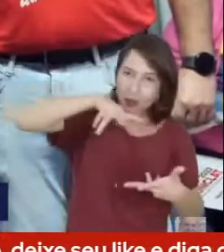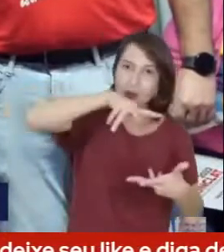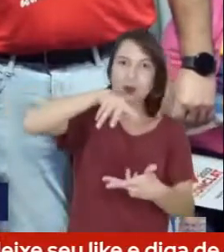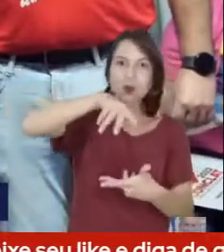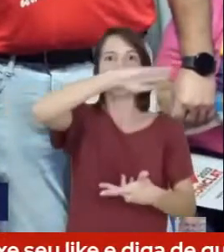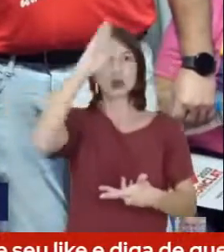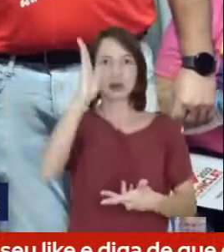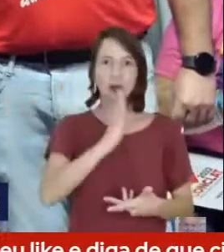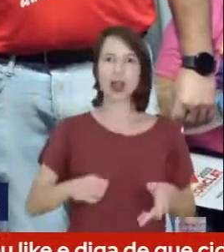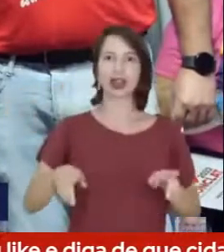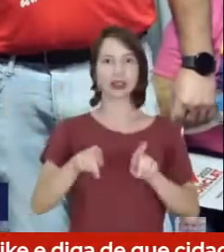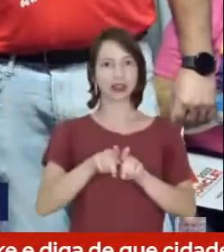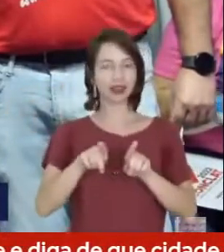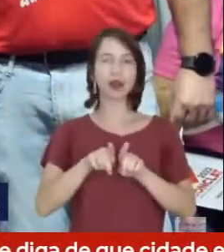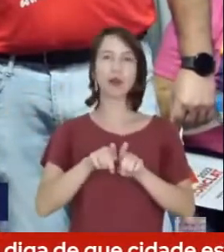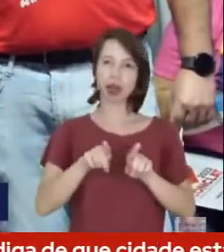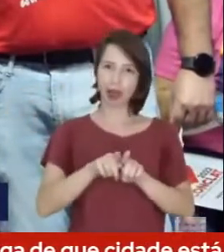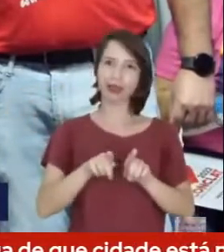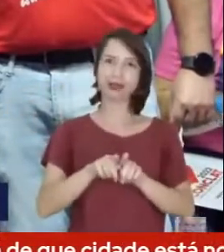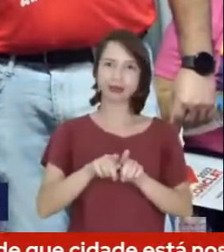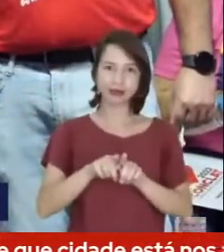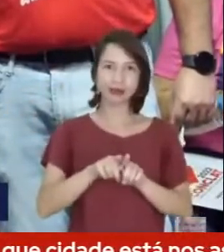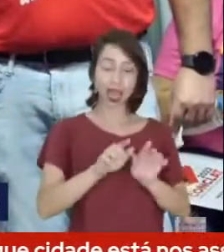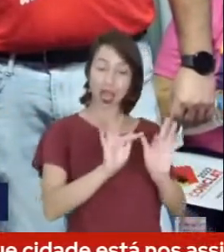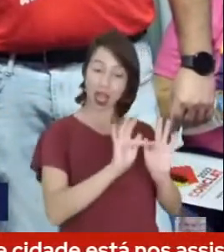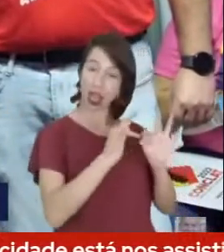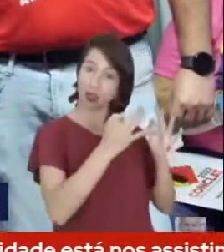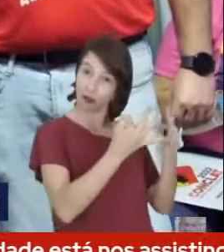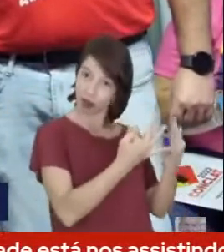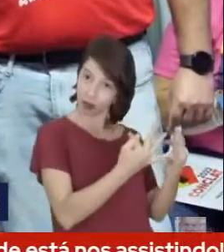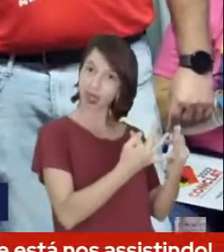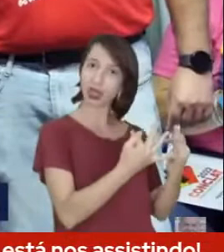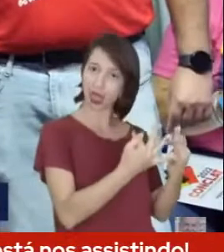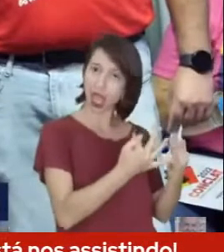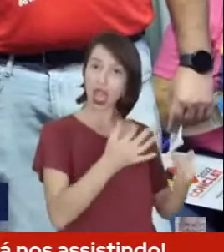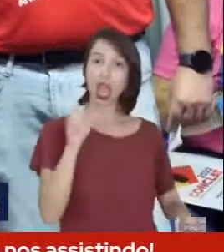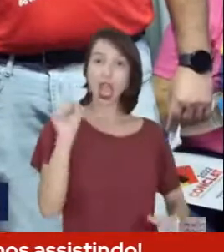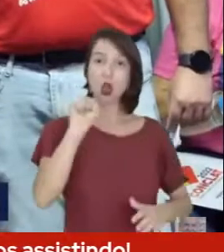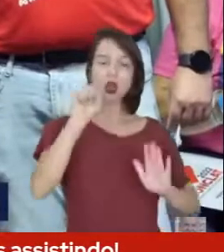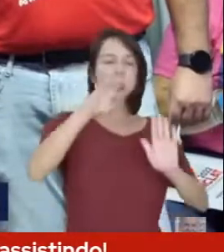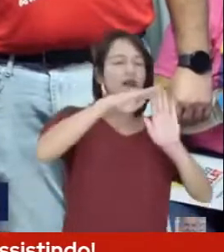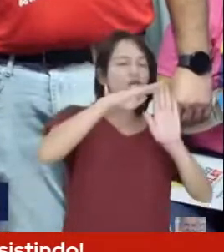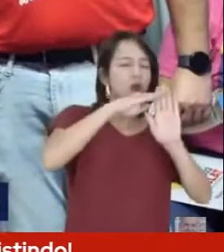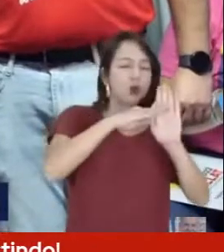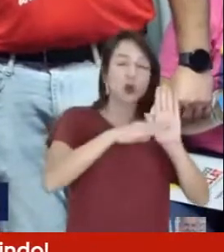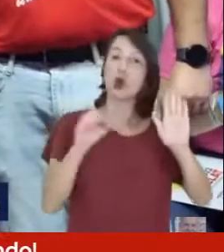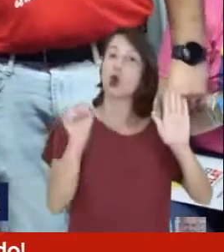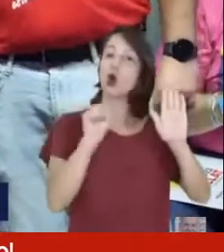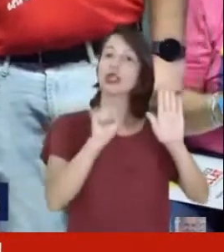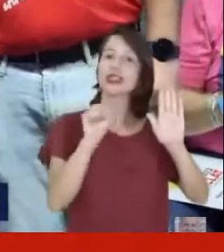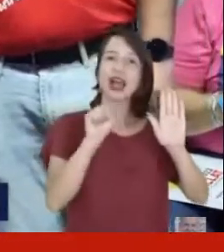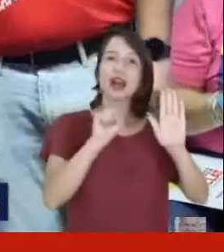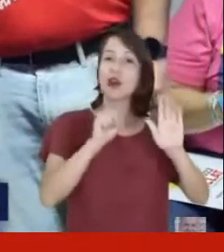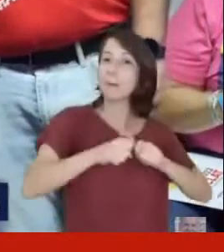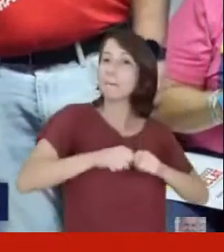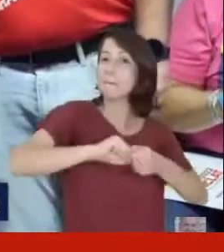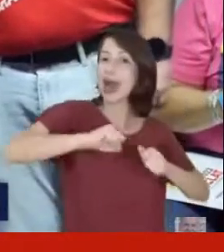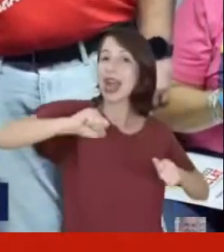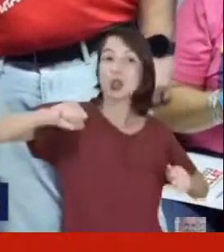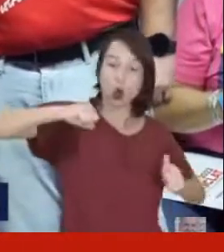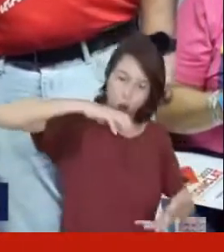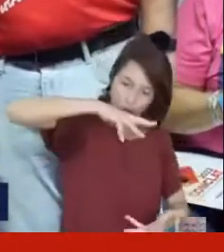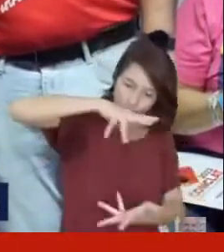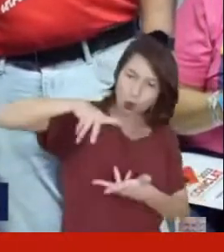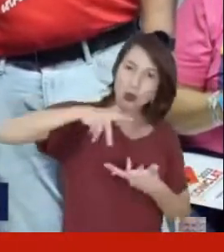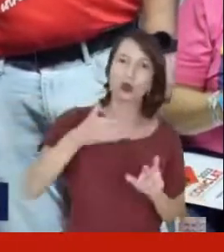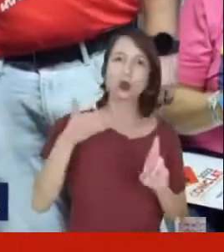do mundo. Responde por 77% dos estabelecimentos 23%